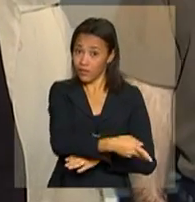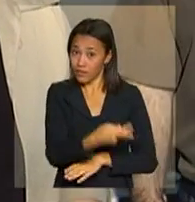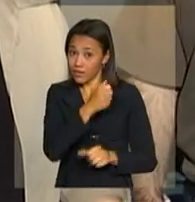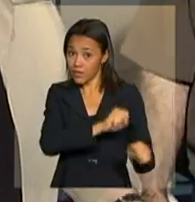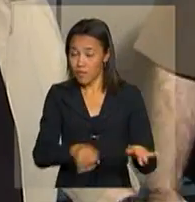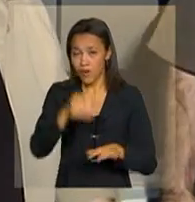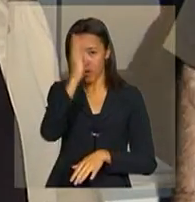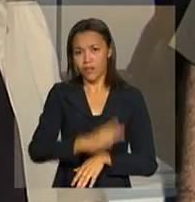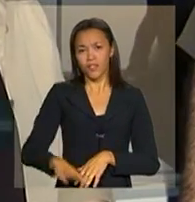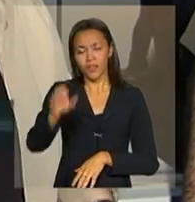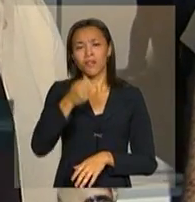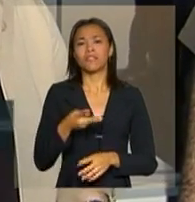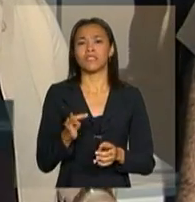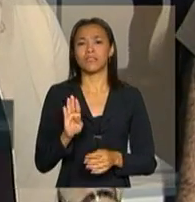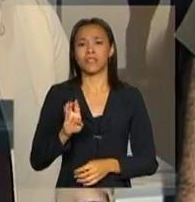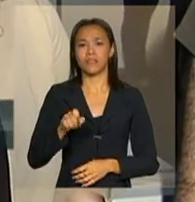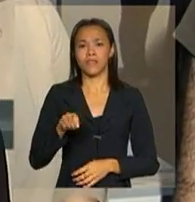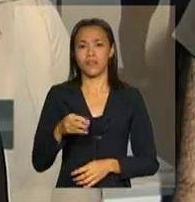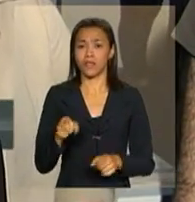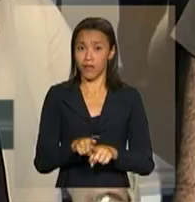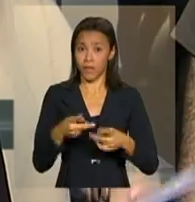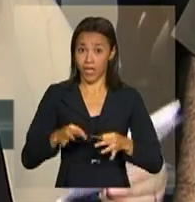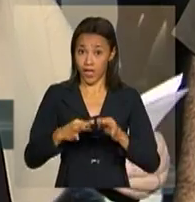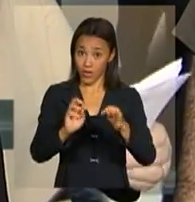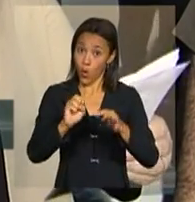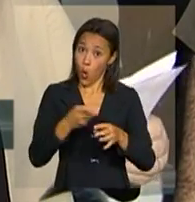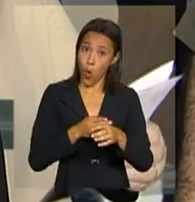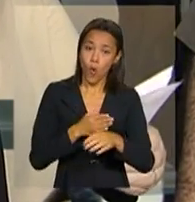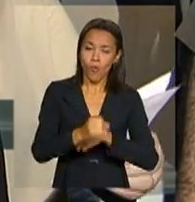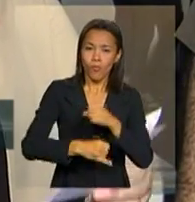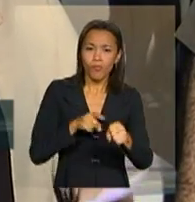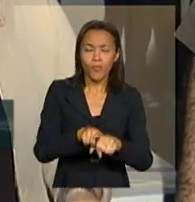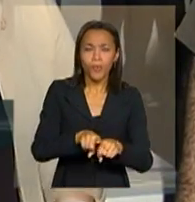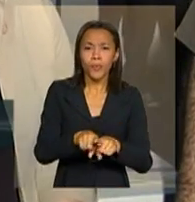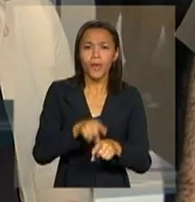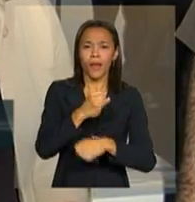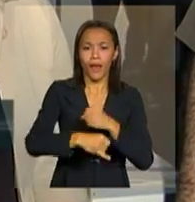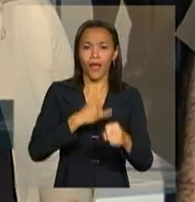Nacional de Ciência e Tecnologia ou procurar a página na internet